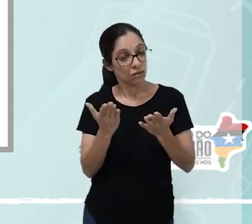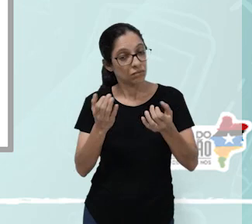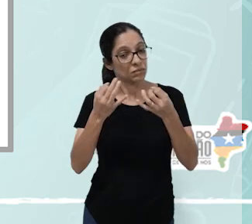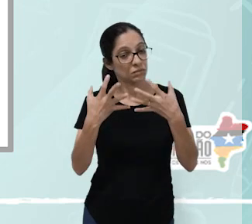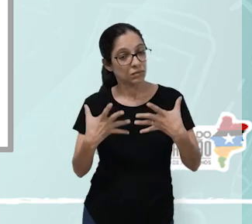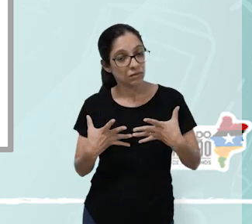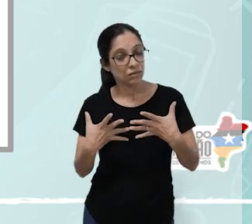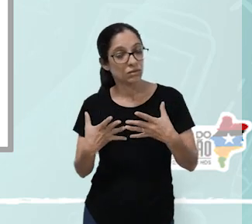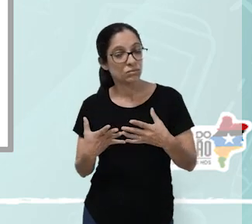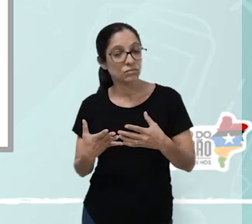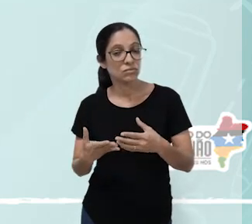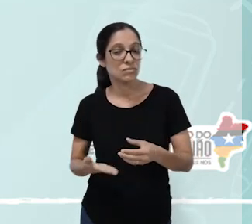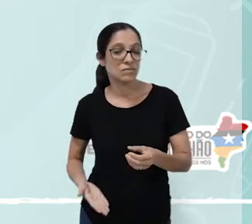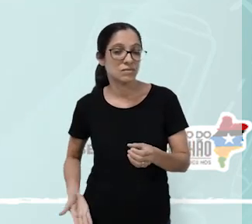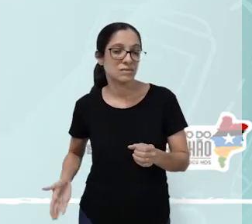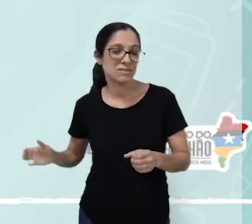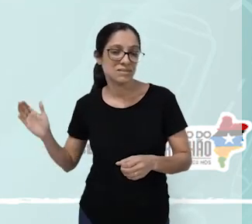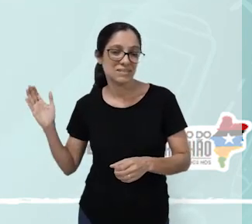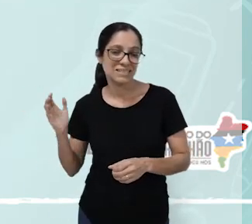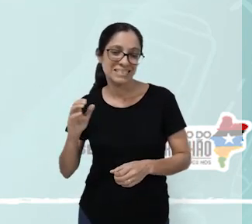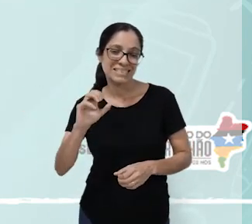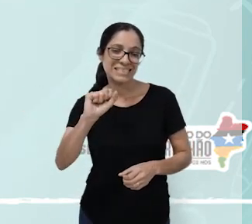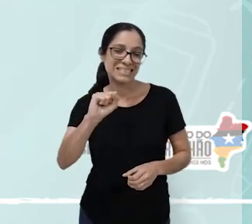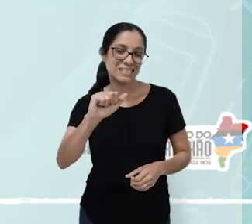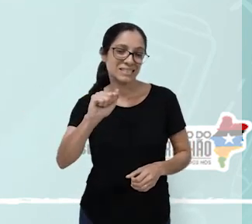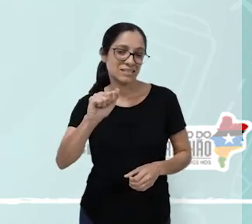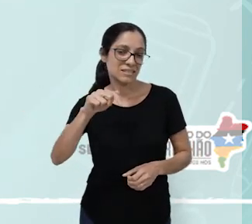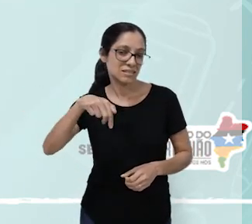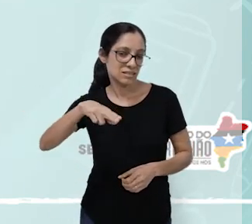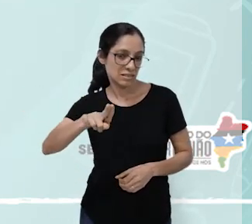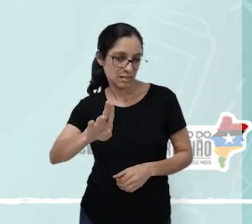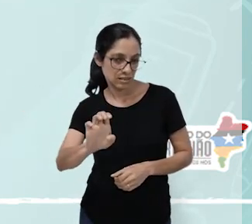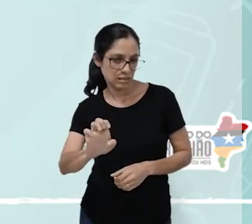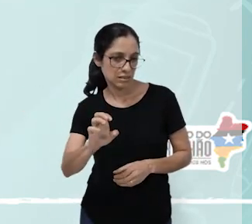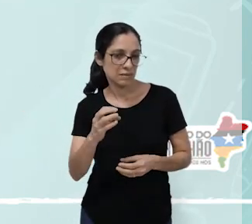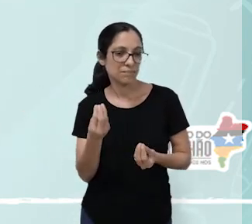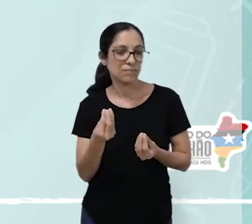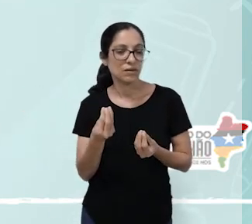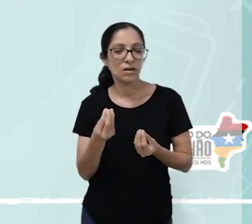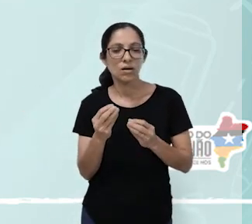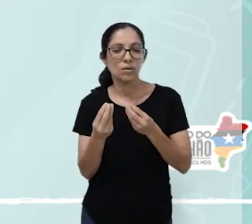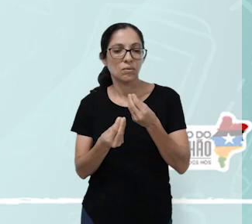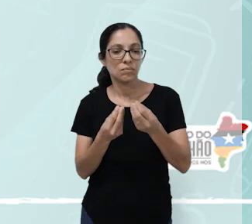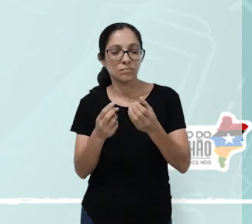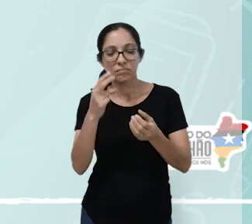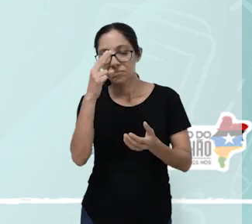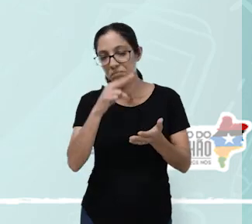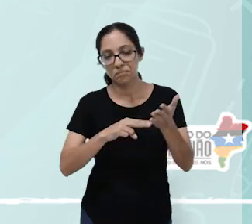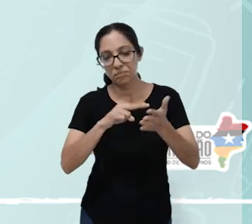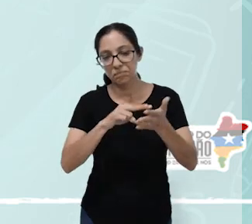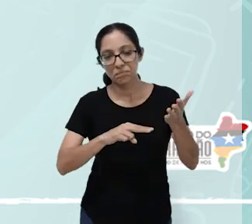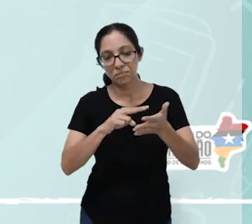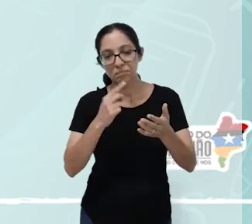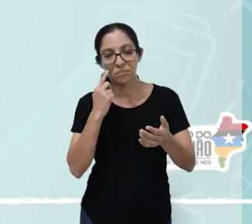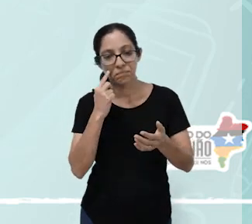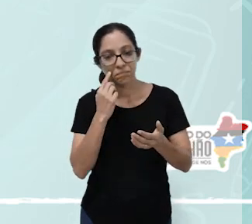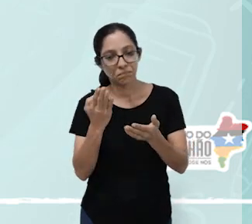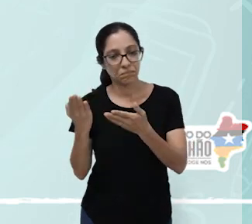agora aqui do saque. Saque ou serviço. Ele é feito em diagonal em direção à área de serviço